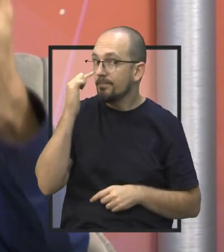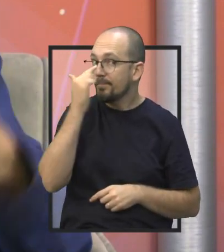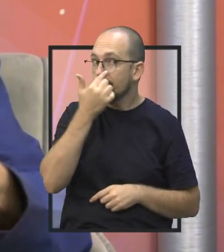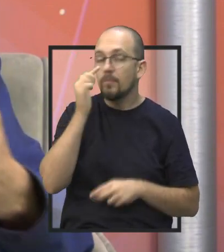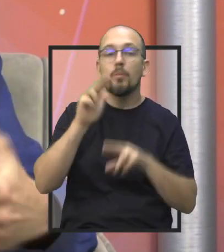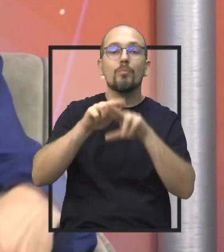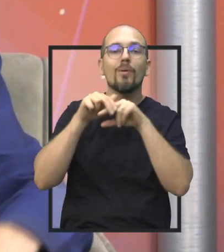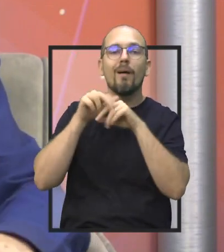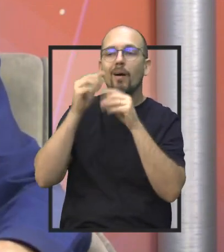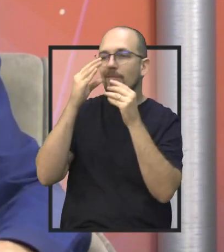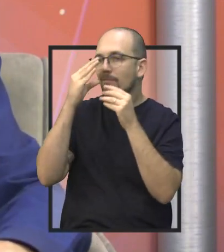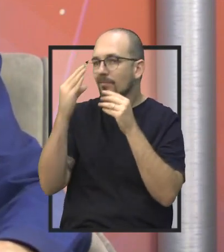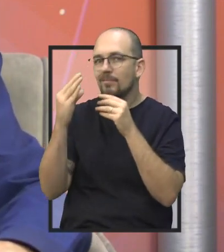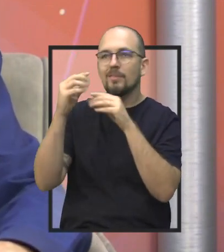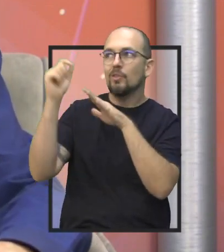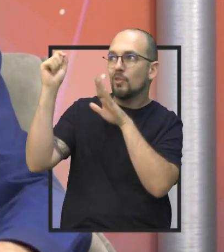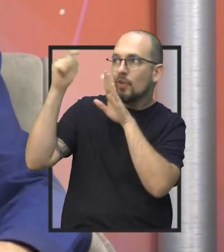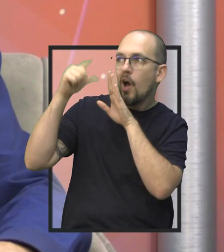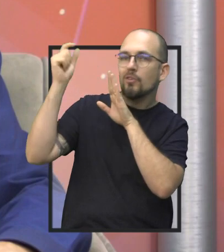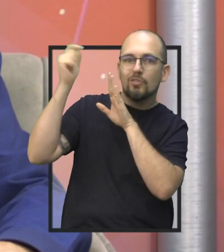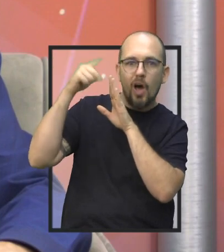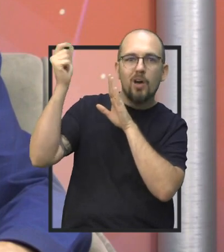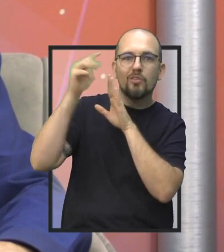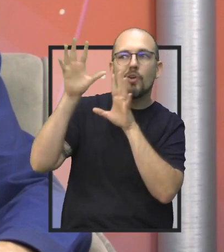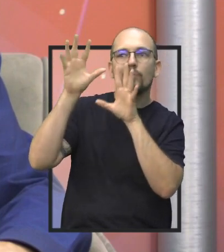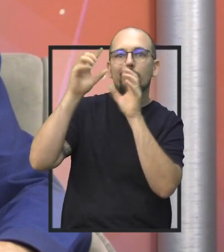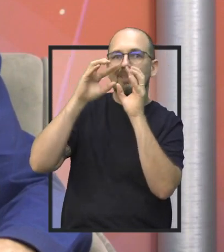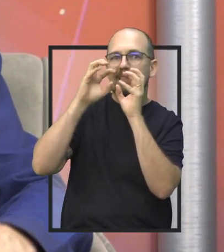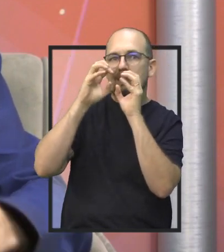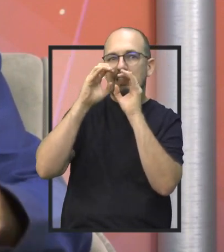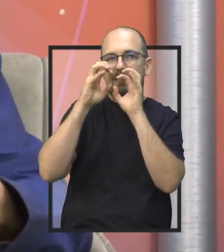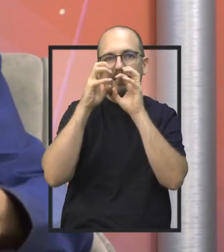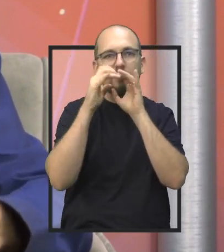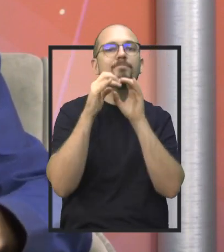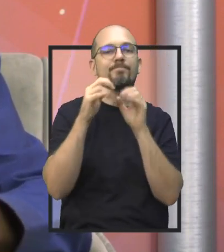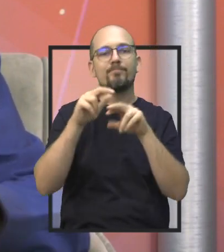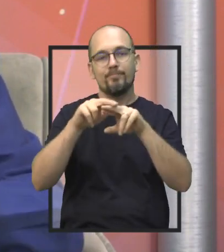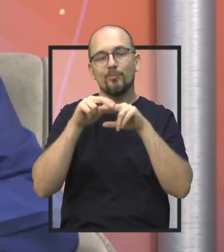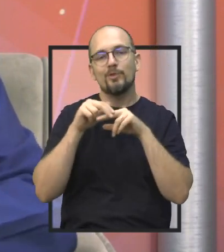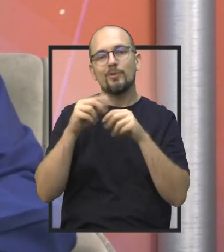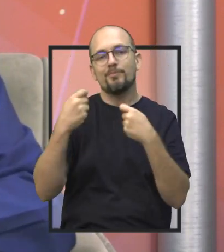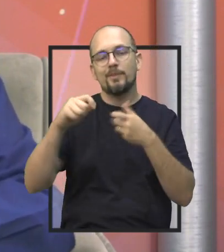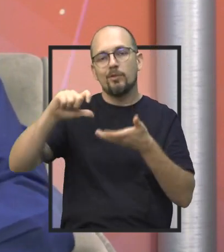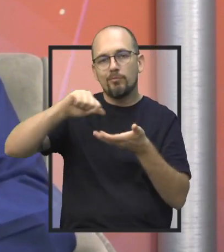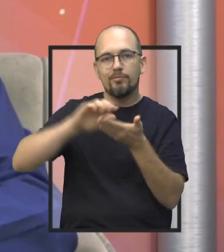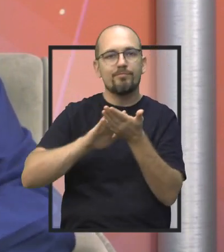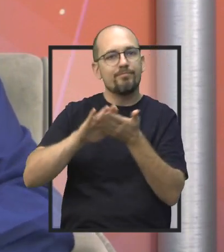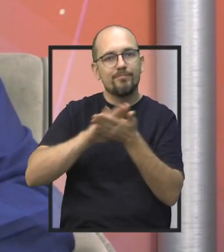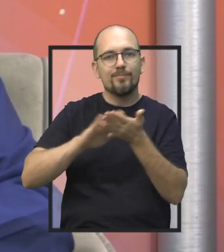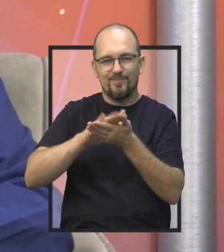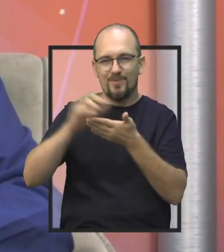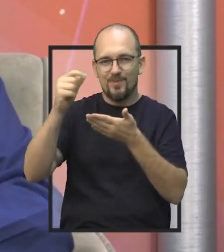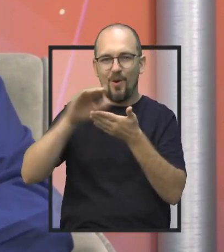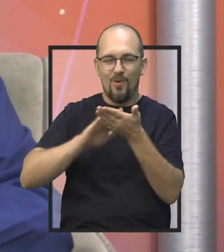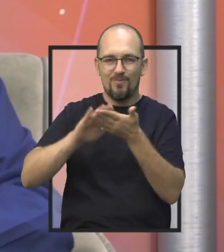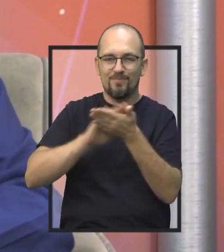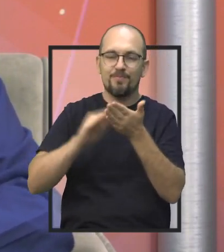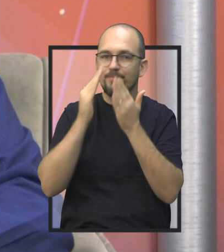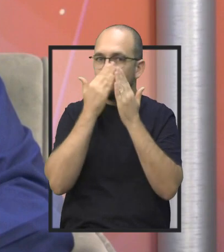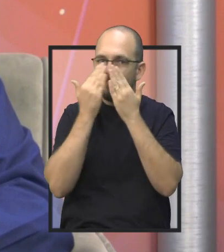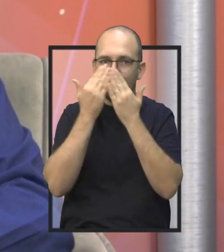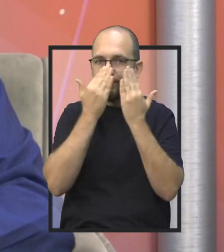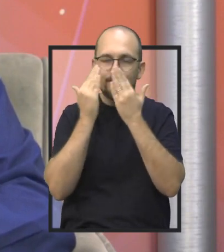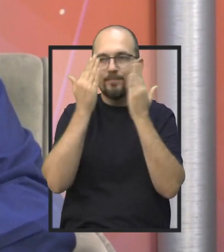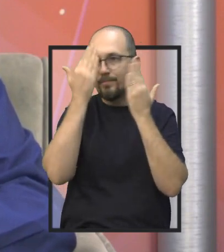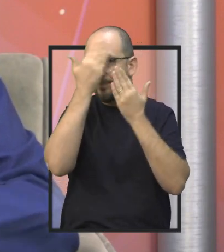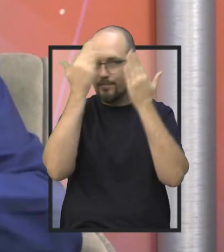proeminente e incide mais os raios. E o uso de protetor solar está sendo mais difundido, mais utilizado,